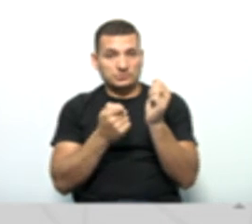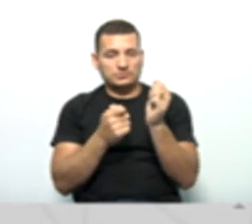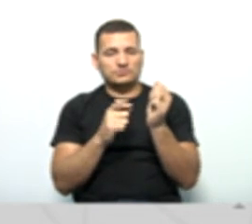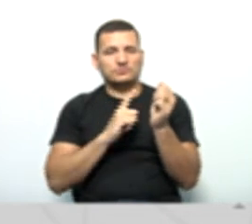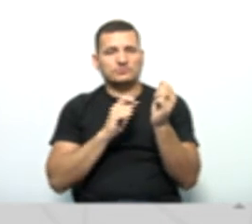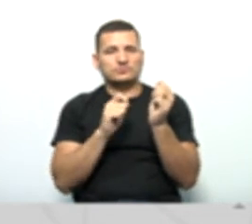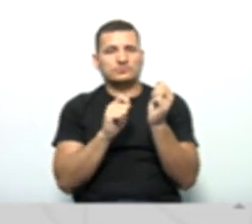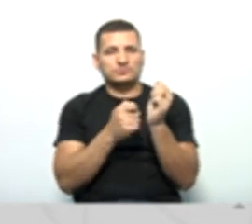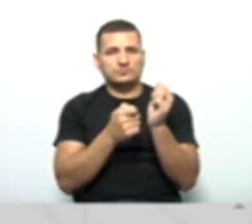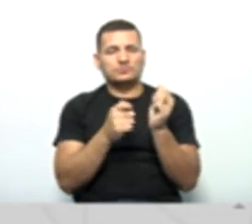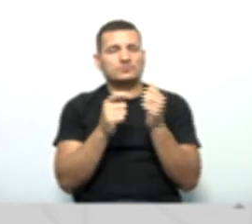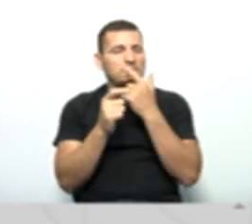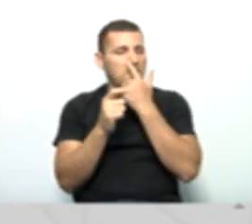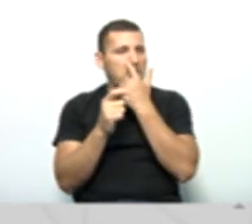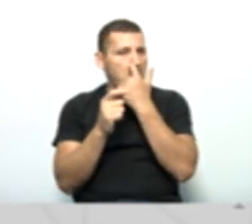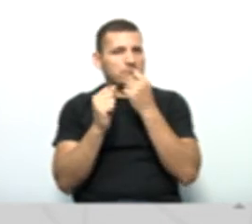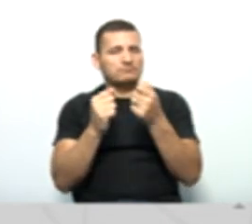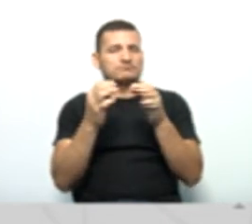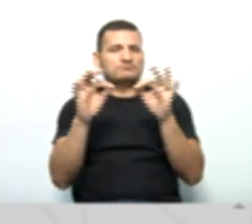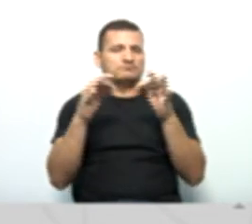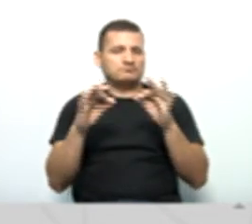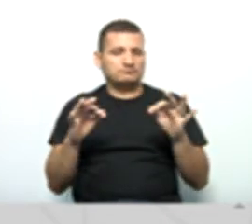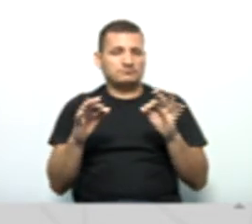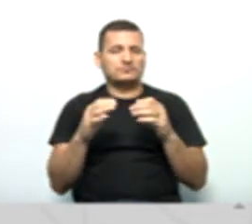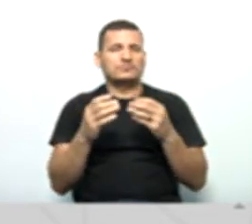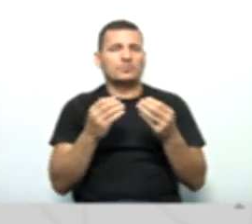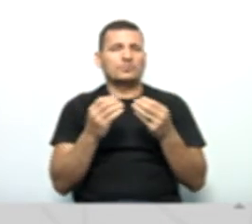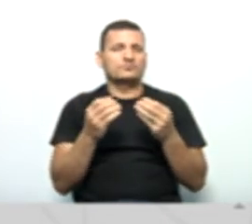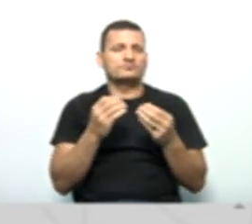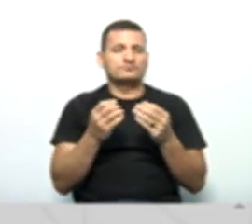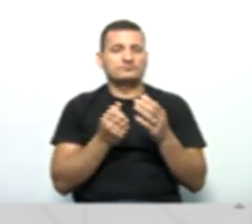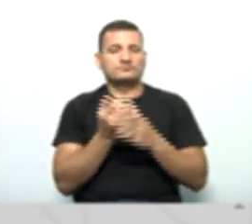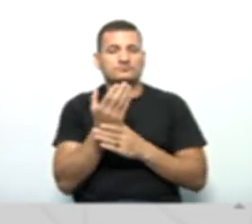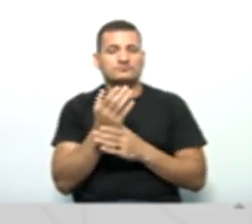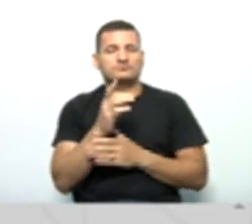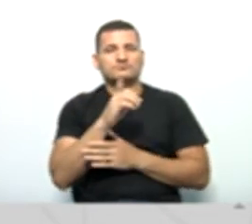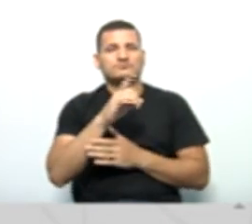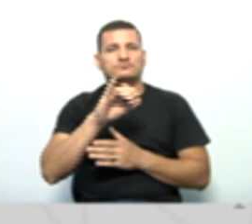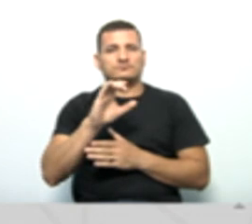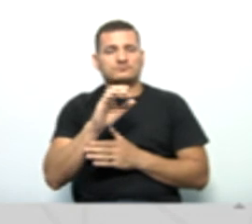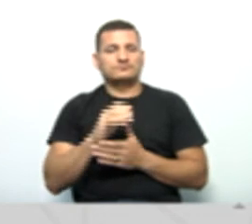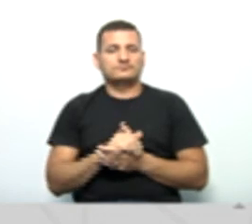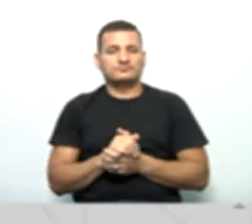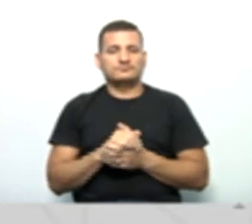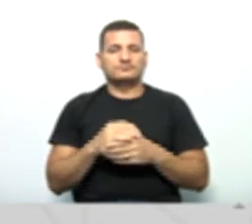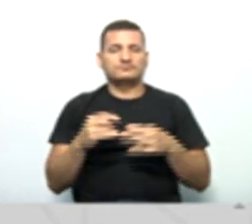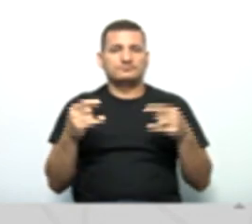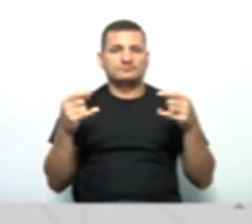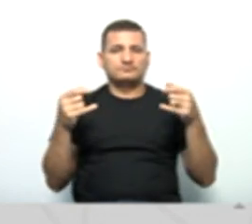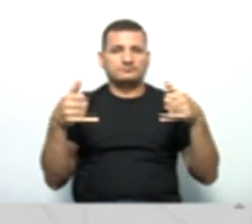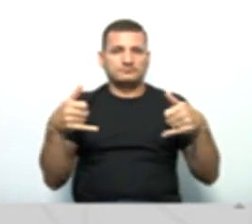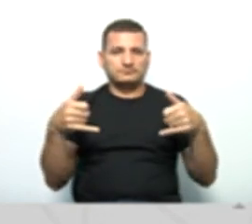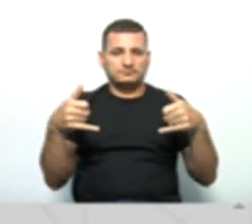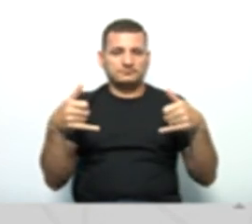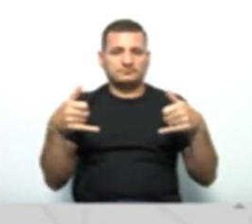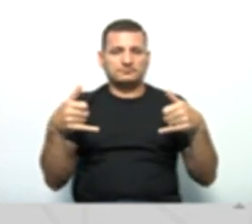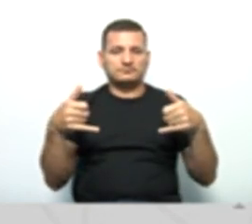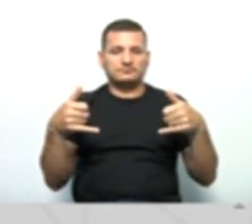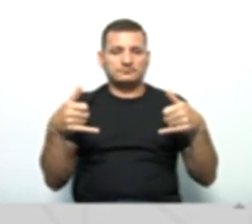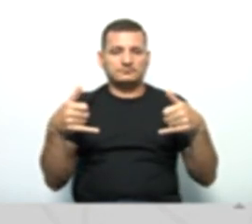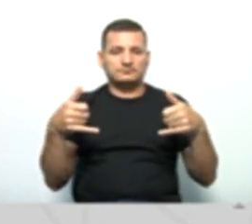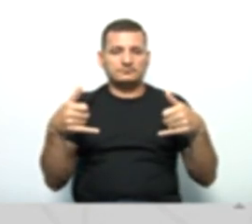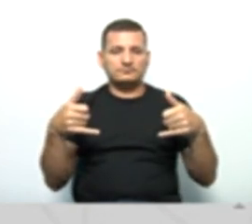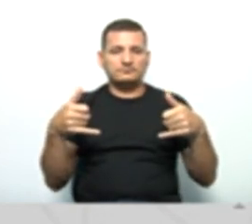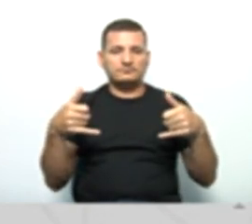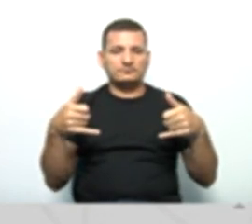de qualquer tipo. A sintaxe para a criação de dicionário em Python essa é a sintaxe, tá vendo? A chave, aí